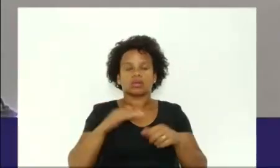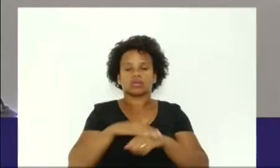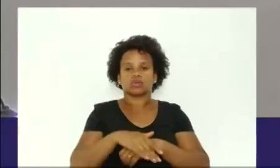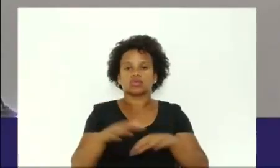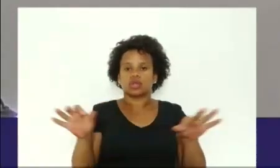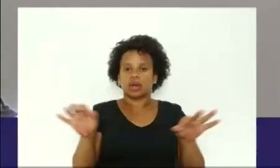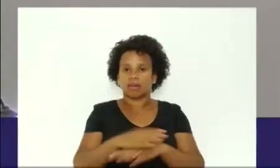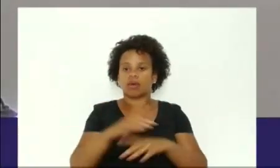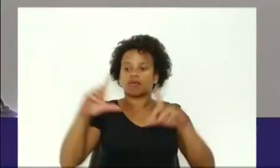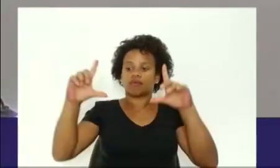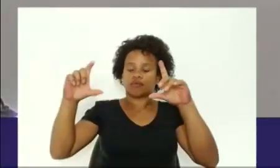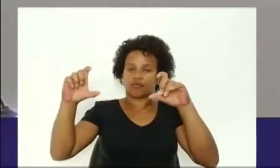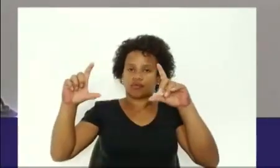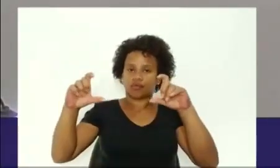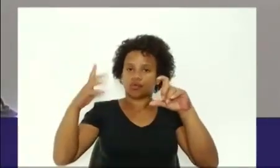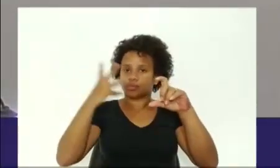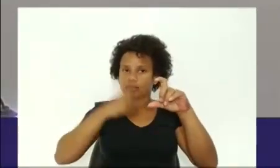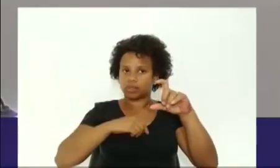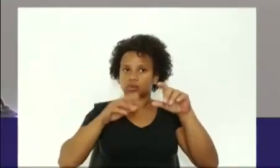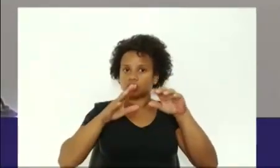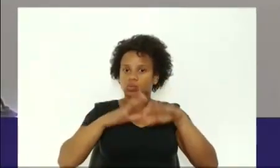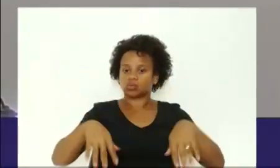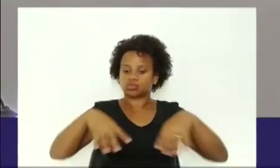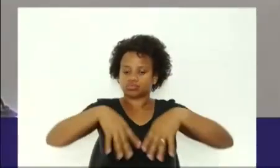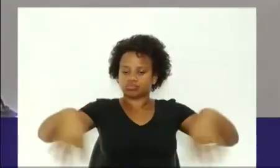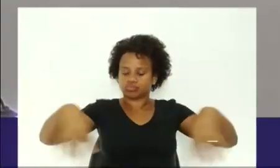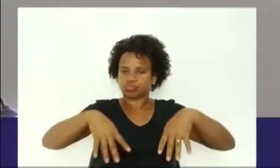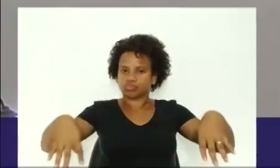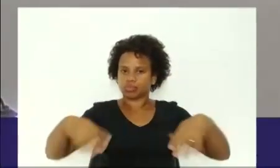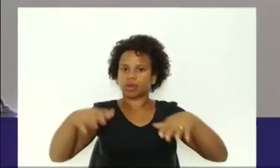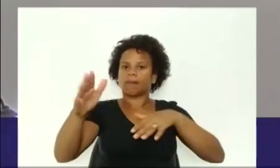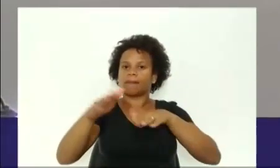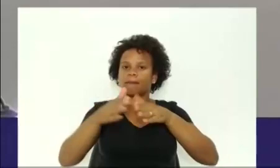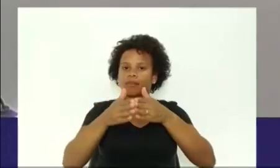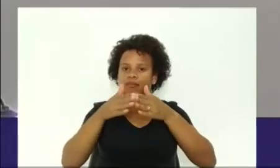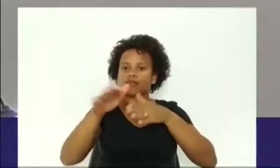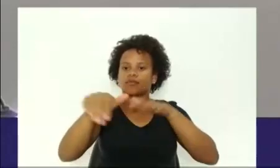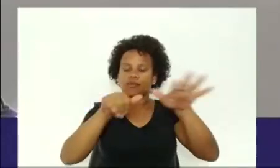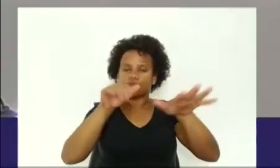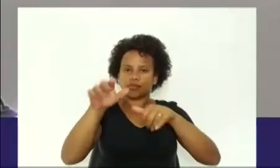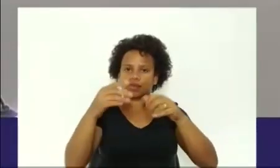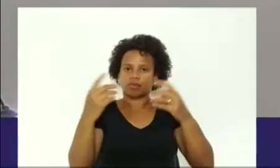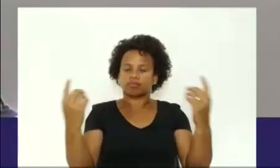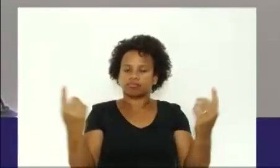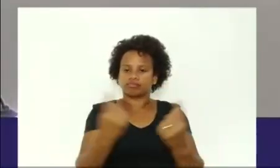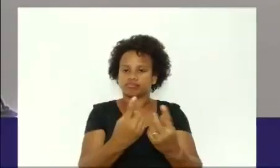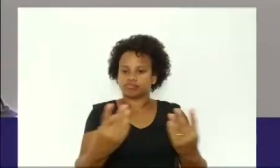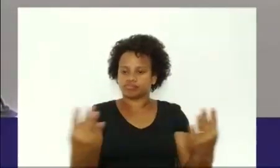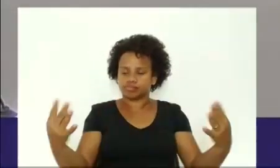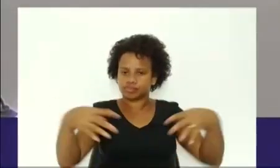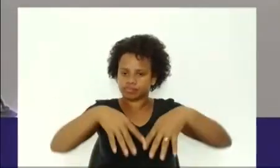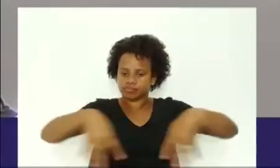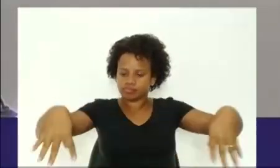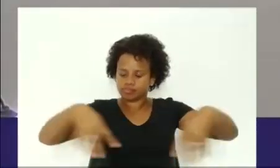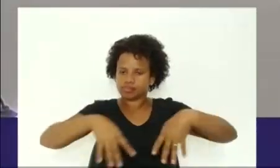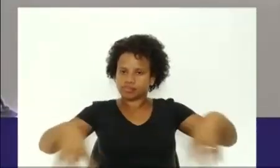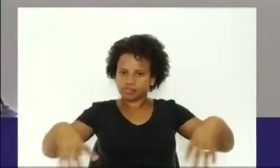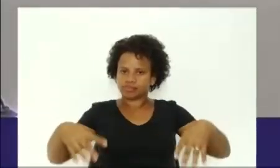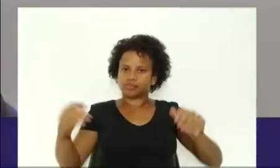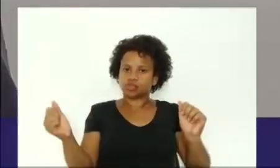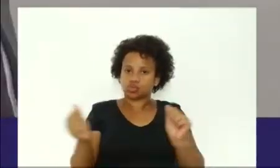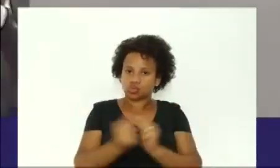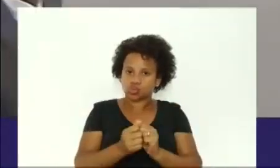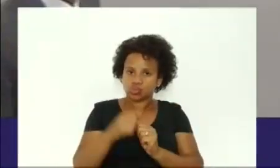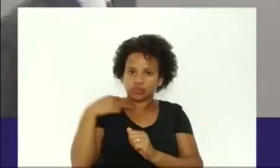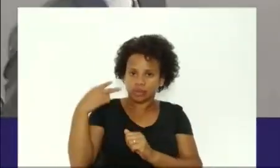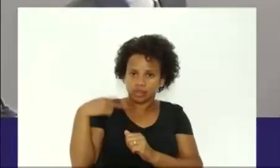bem bonita com todos nós aqui na frente. Por favor, senhoras, venham à frente, senhores vereadores, acompanhem suas homenageadas.